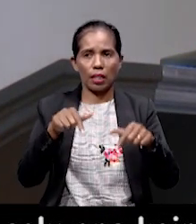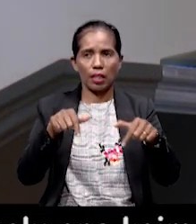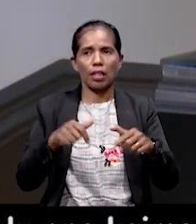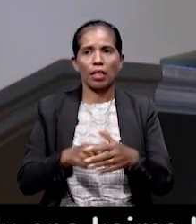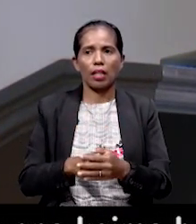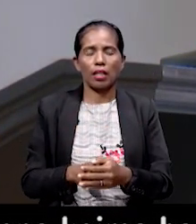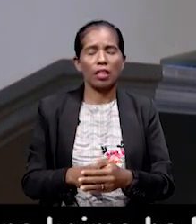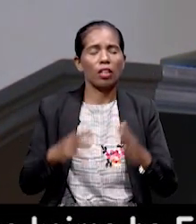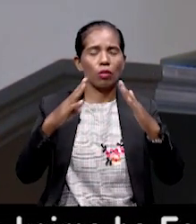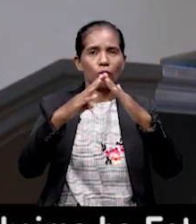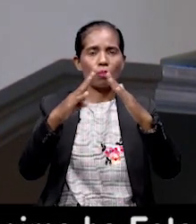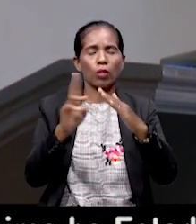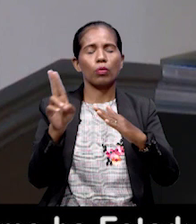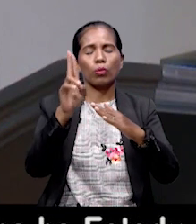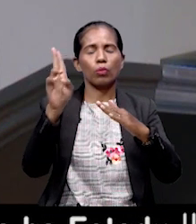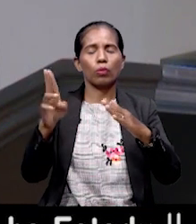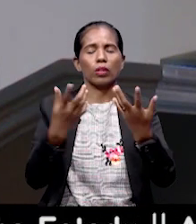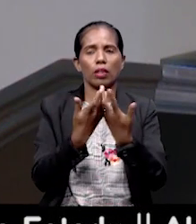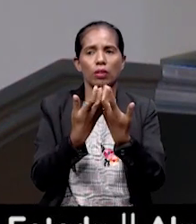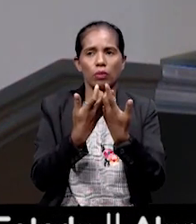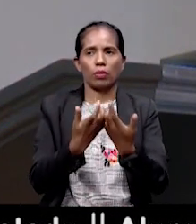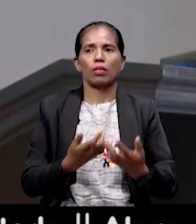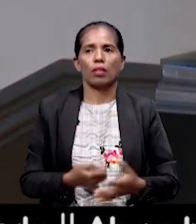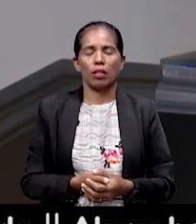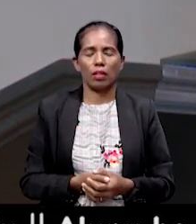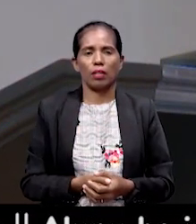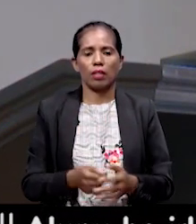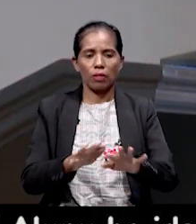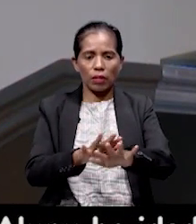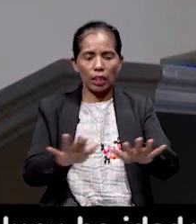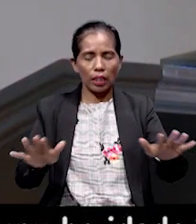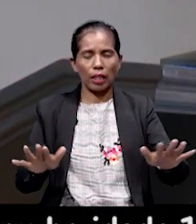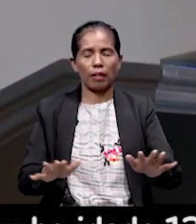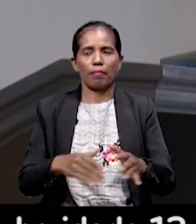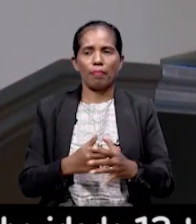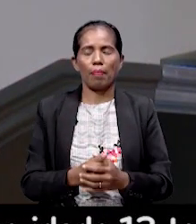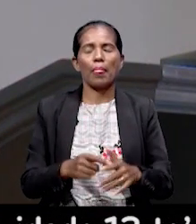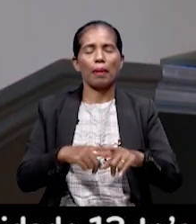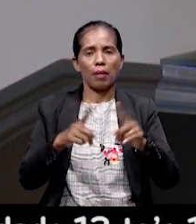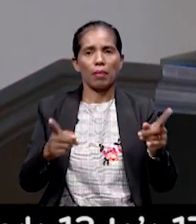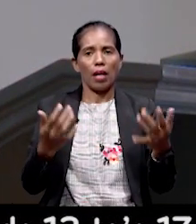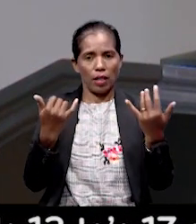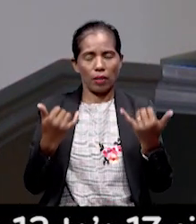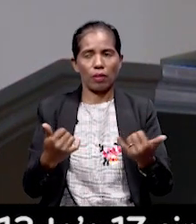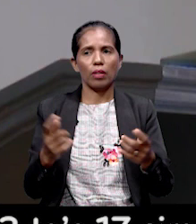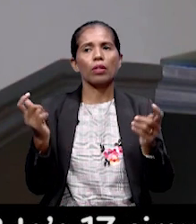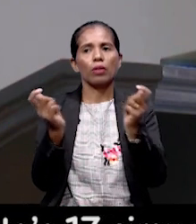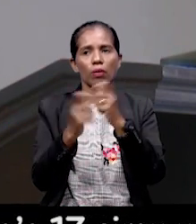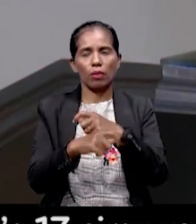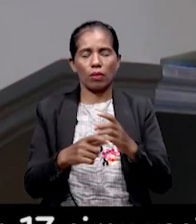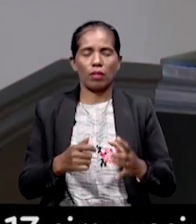Uma tali ni alara ne mak tau simento simento be ne. Mai be ko hiloro ho